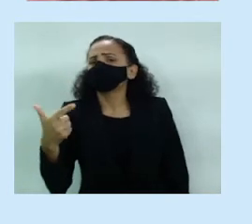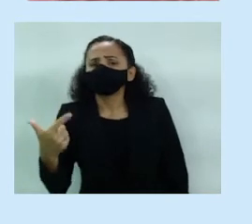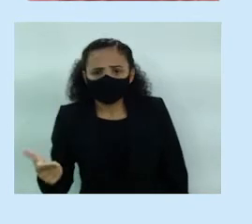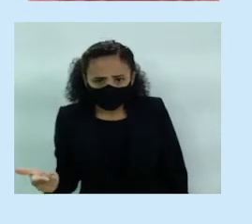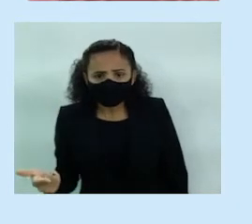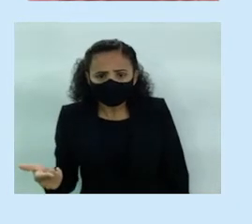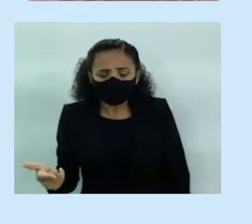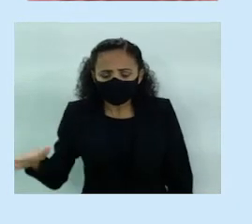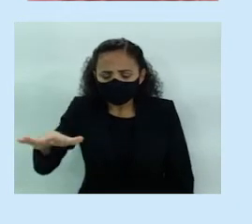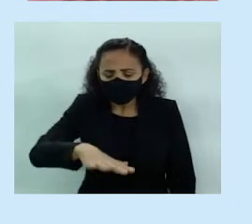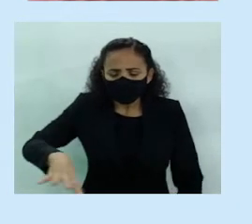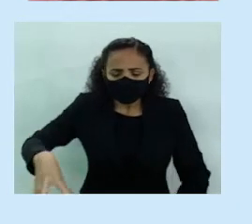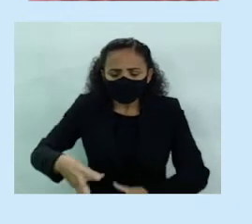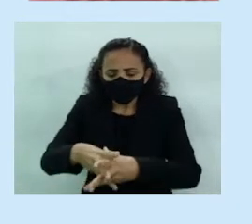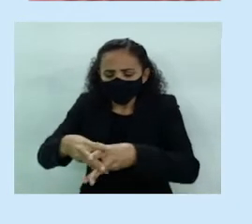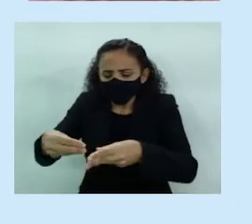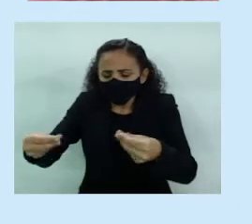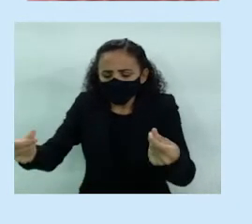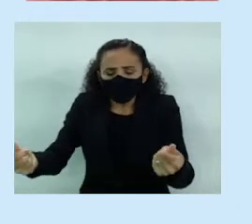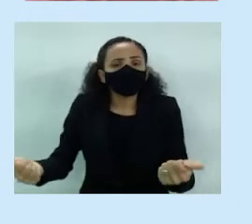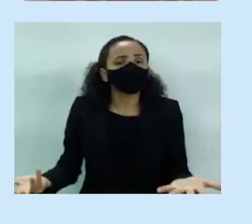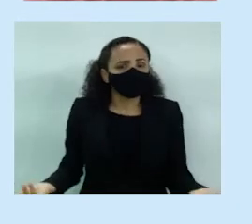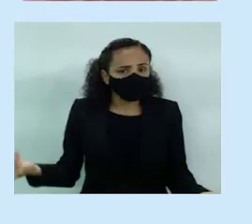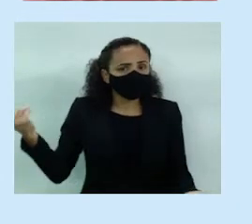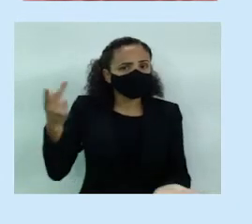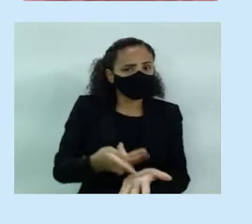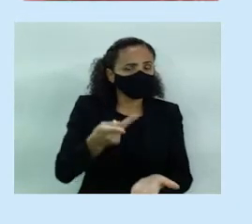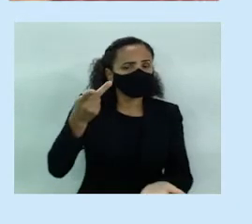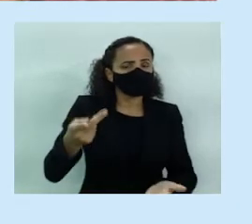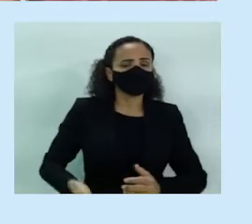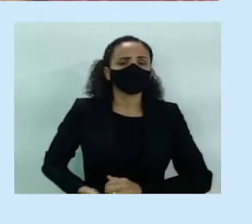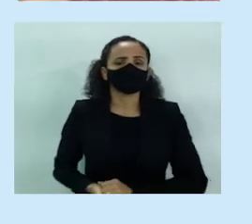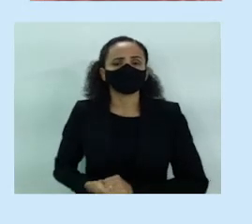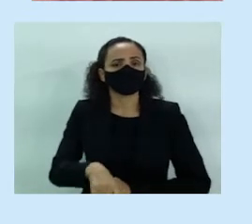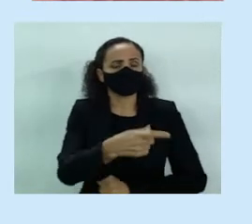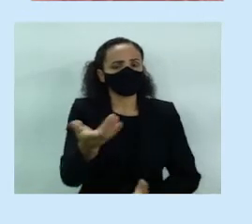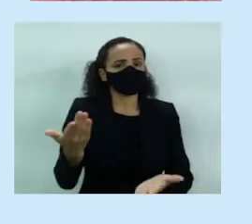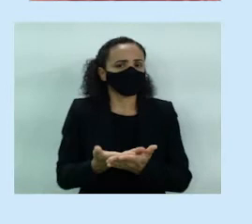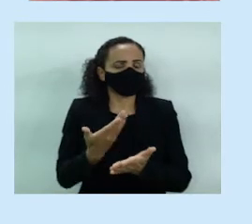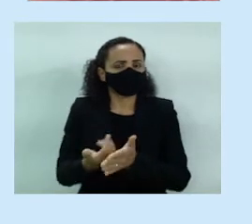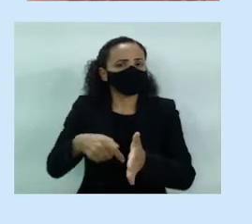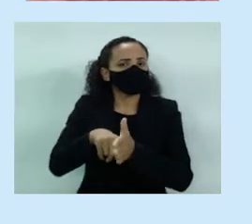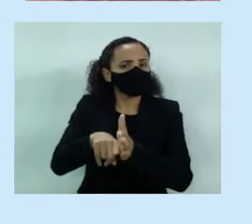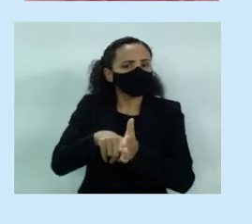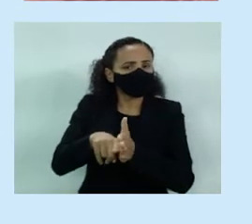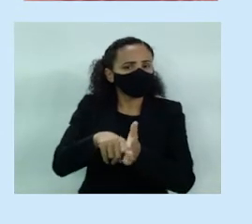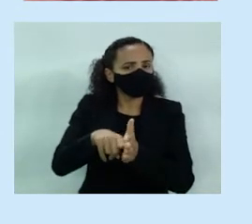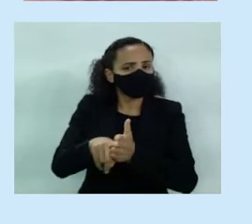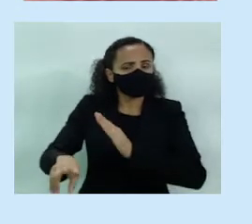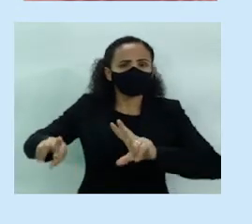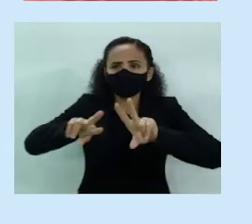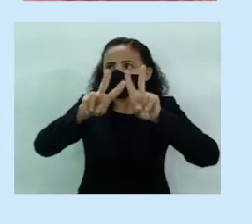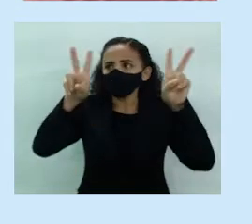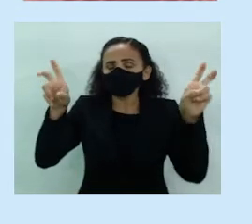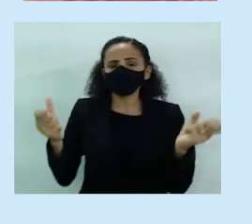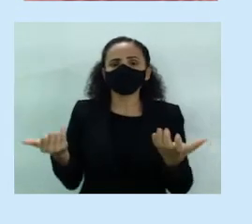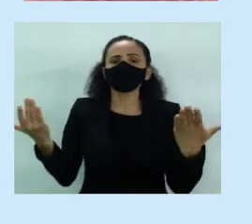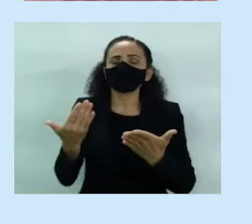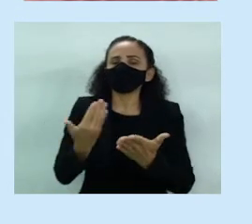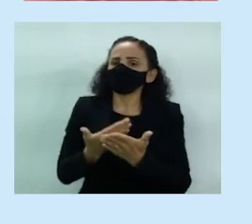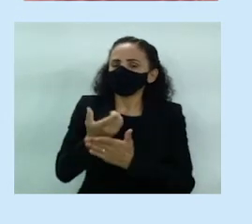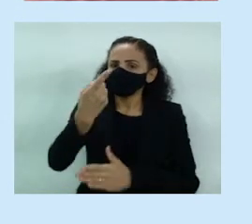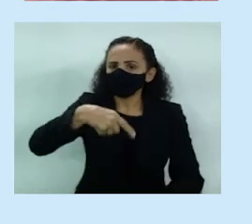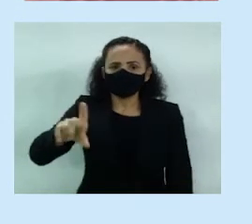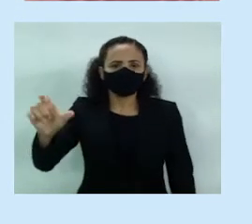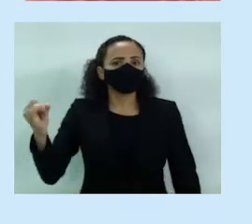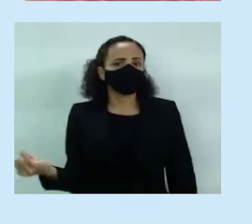né? Por problema de desertificação, tá certo? Estudante, pesquisem sobre esses assuntos, tá certo? Que são assuntos